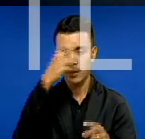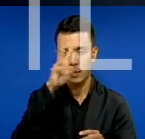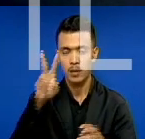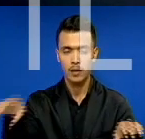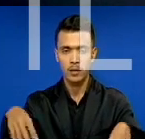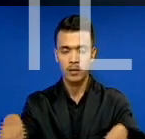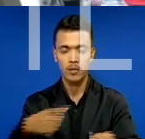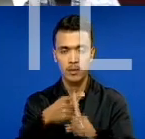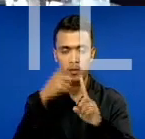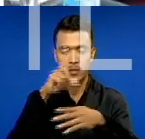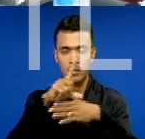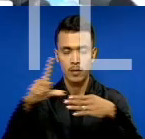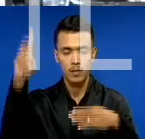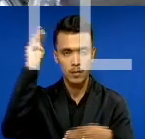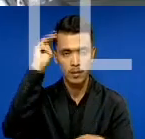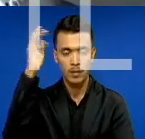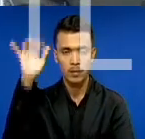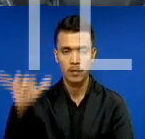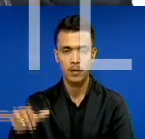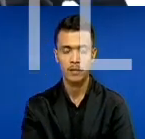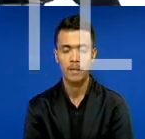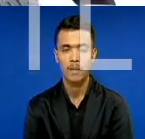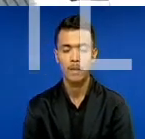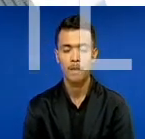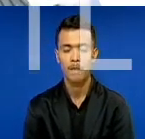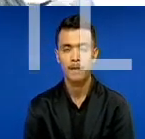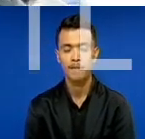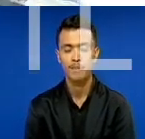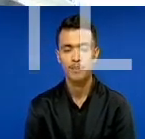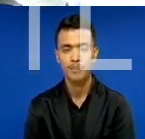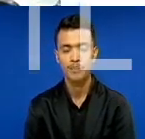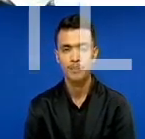serviço cada ministério será. Laurindo Razahaba, Olandino Pacheco, RTTL.